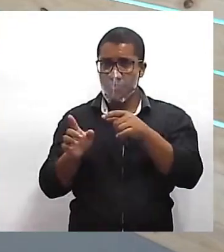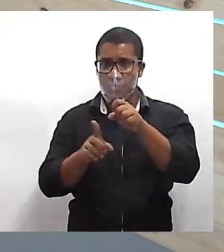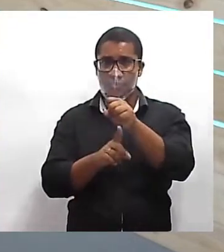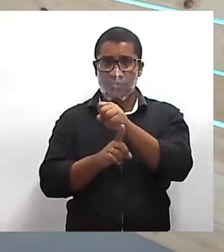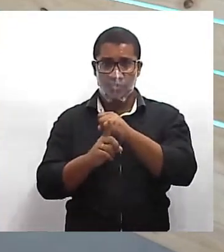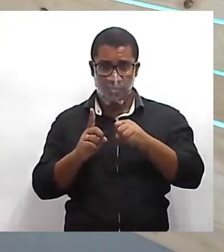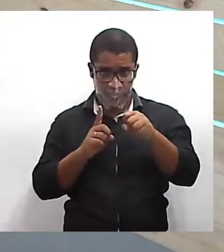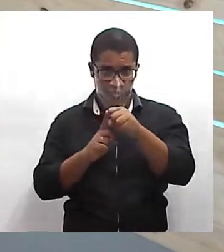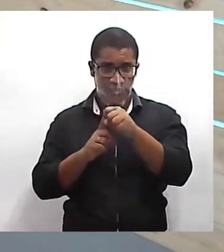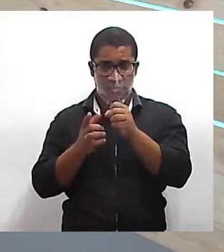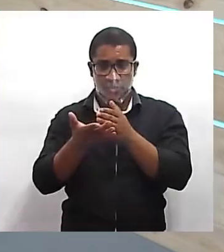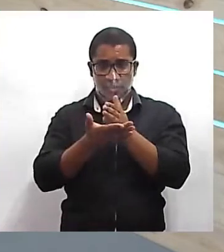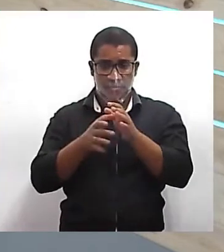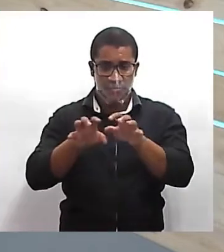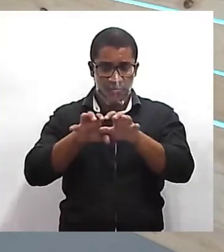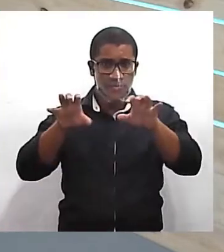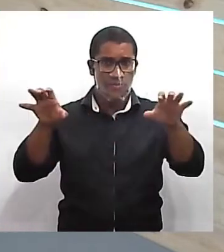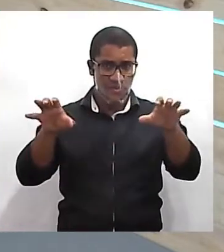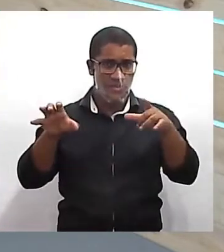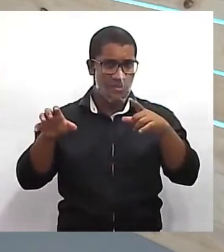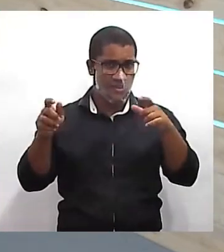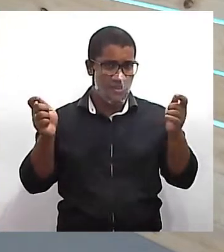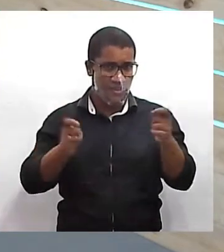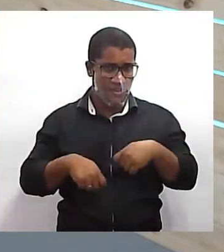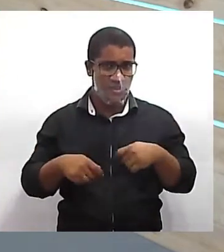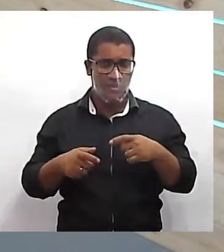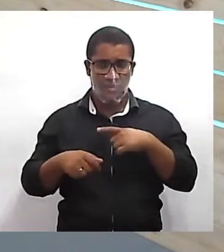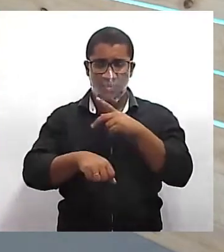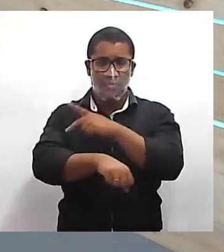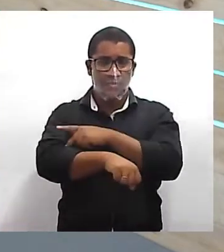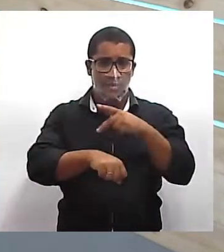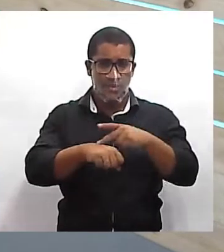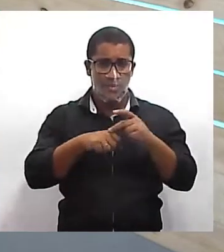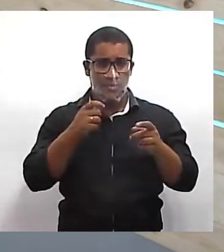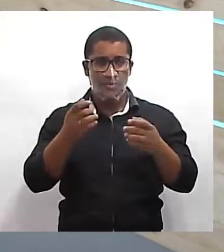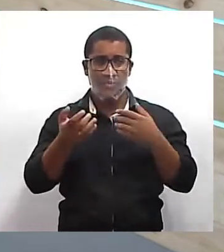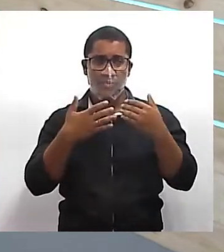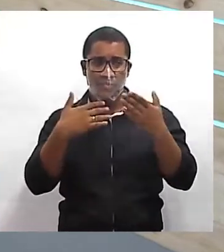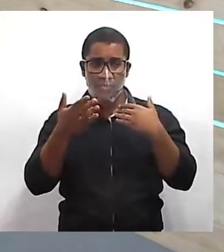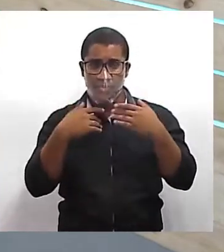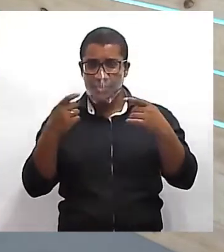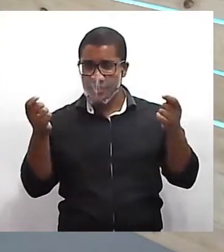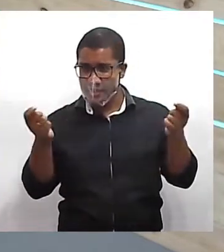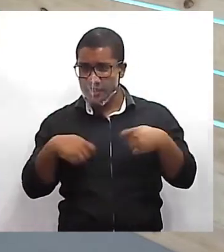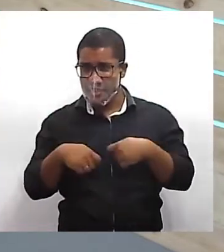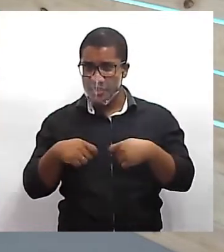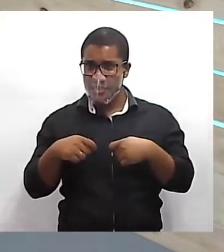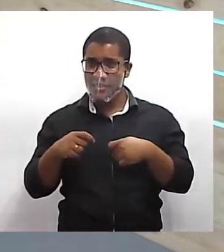dividida em classes antagônicas, não há condições para uma pedagogia dialogal. O diálogo